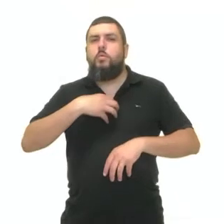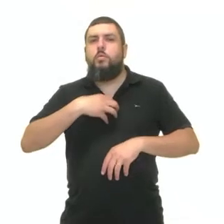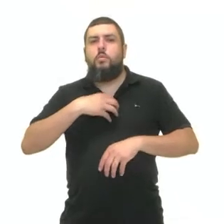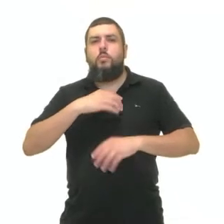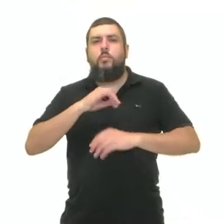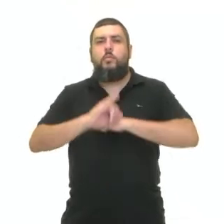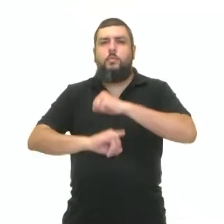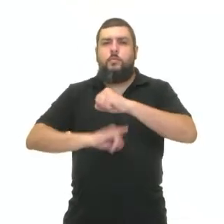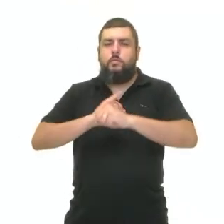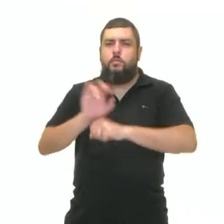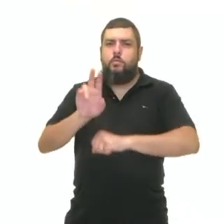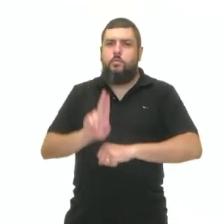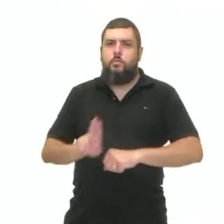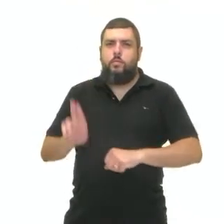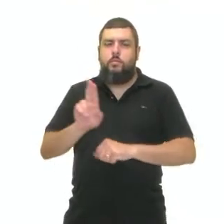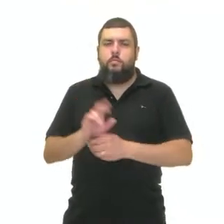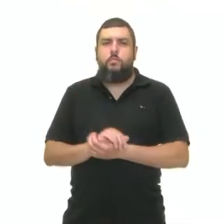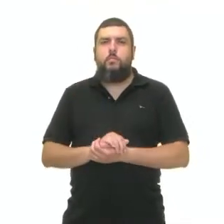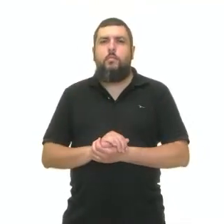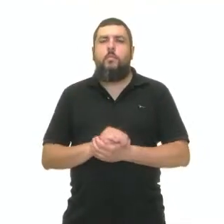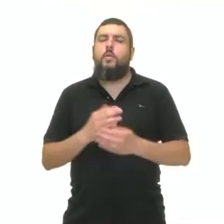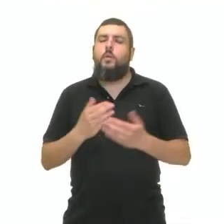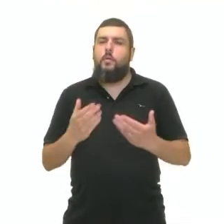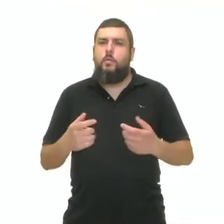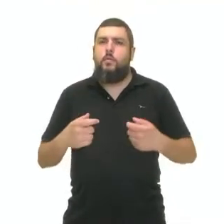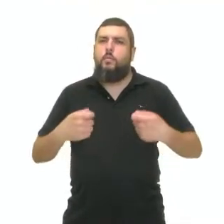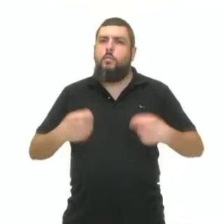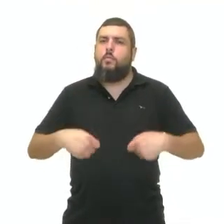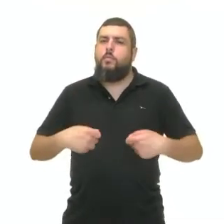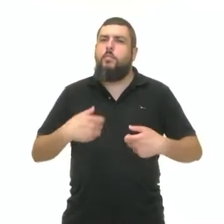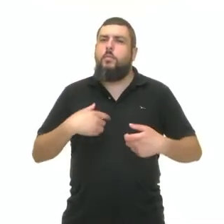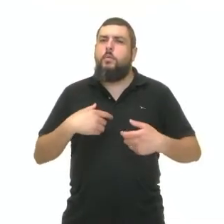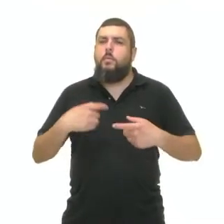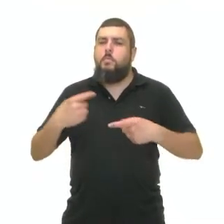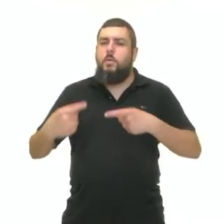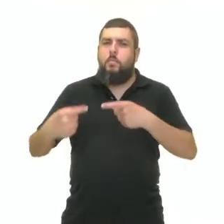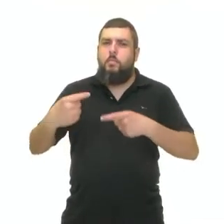isso, torna-se necessário o debate acerca da manipulação